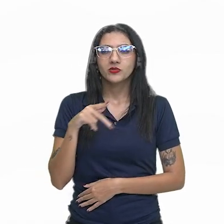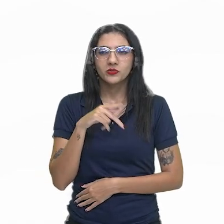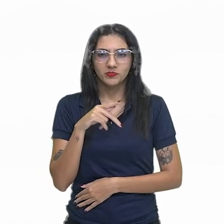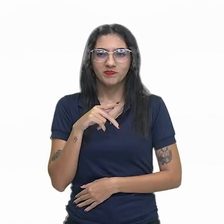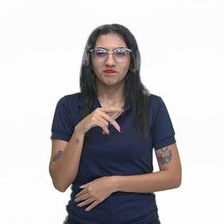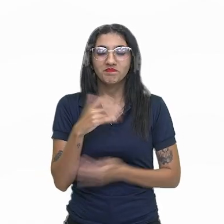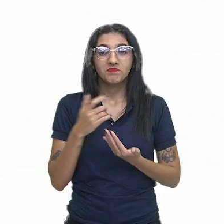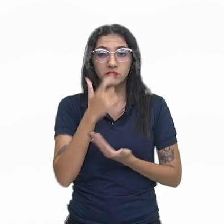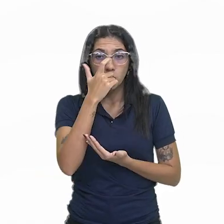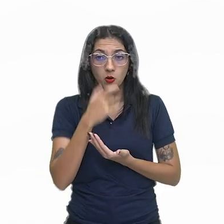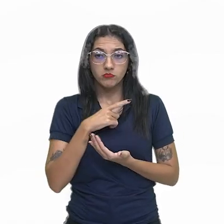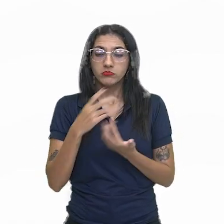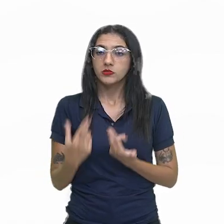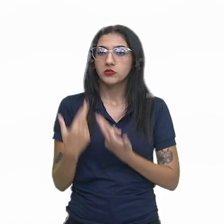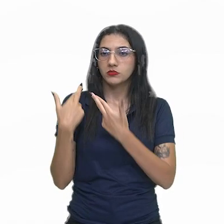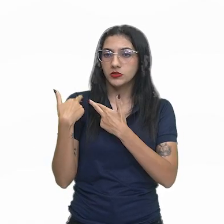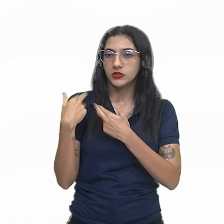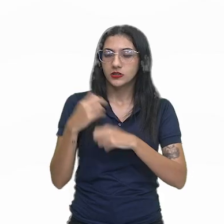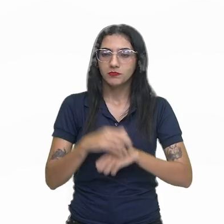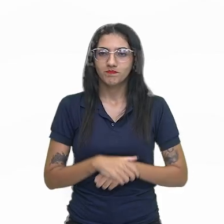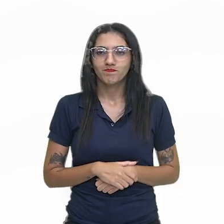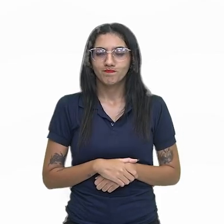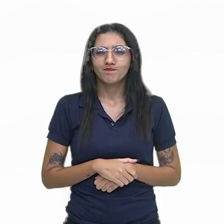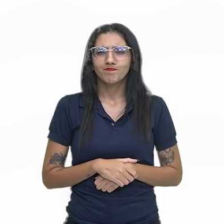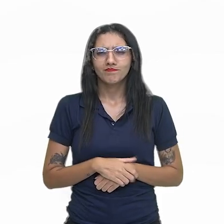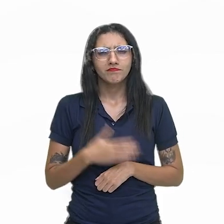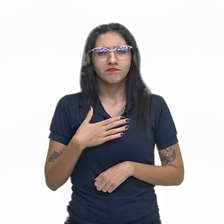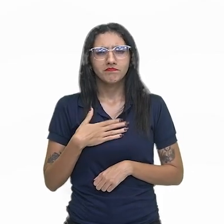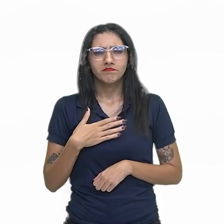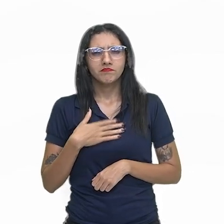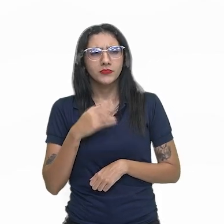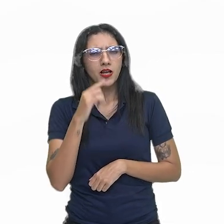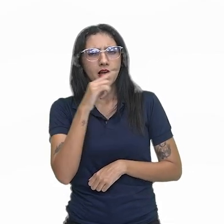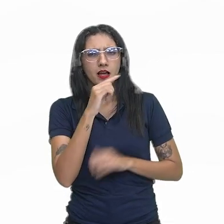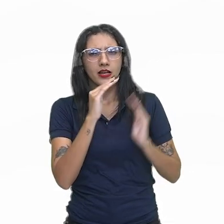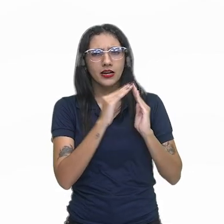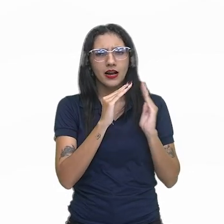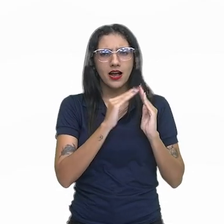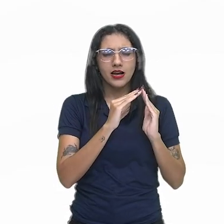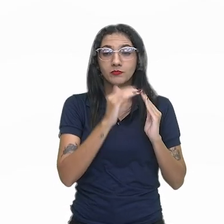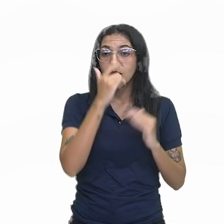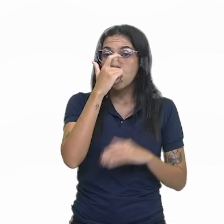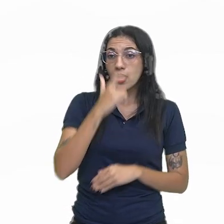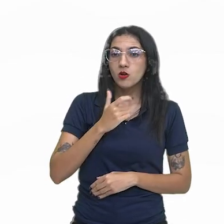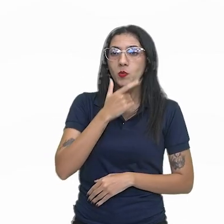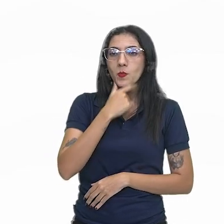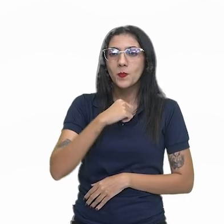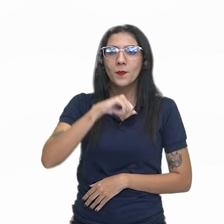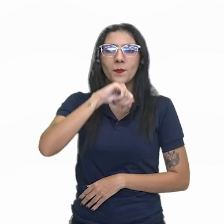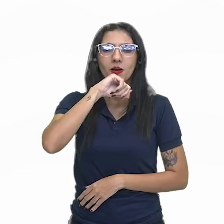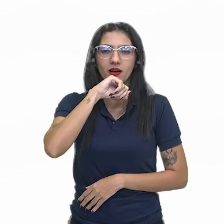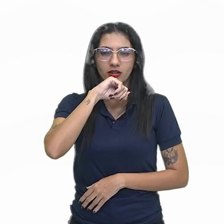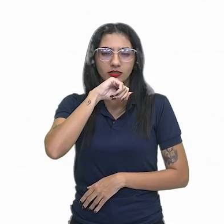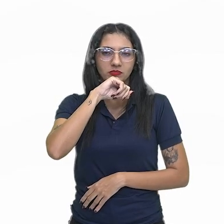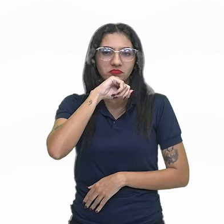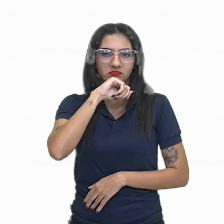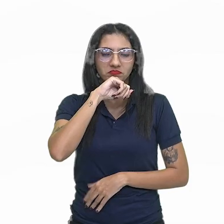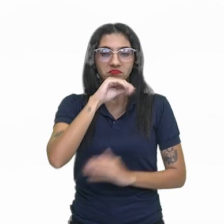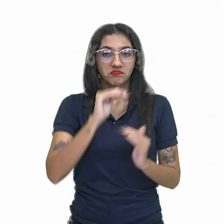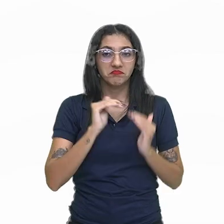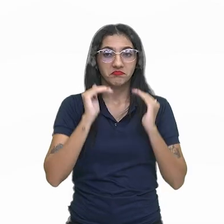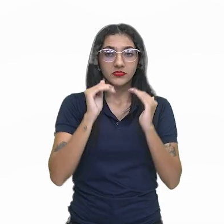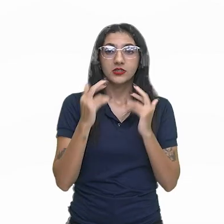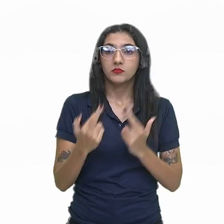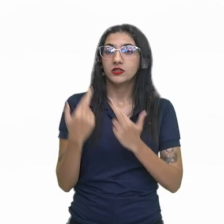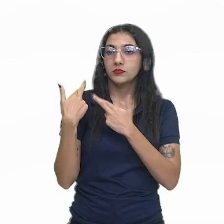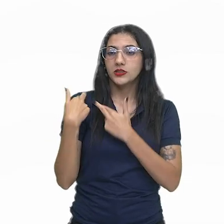status de professor. Lá em casa, com a minha família, eu sou o pai, né? Eu tenho então um status, um papel, né,